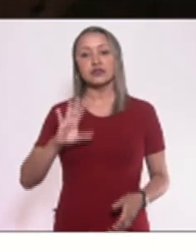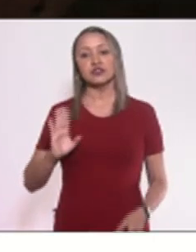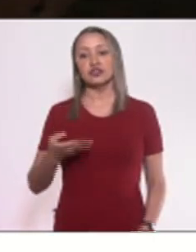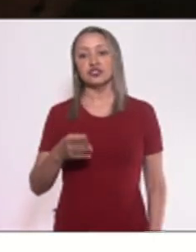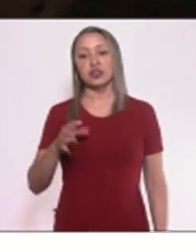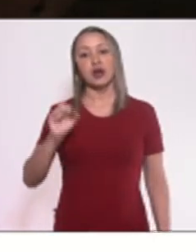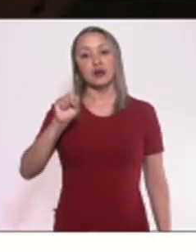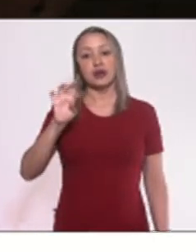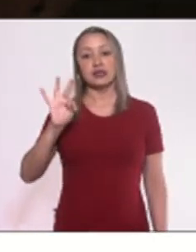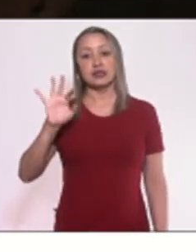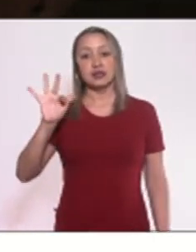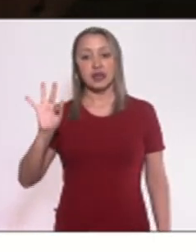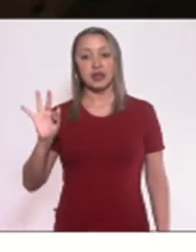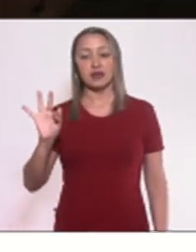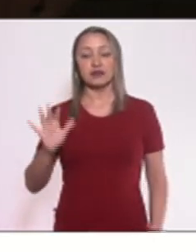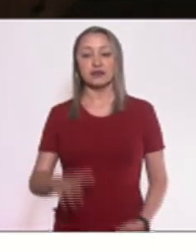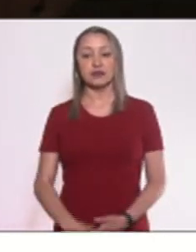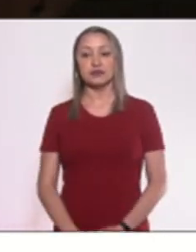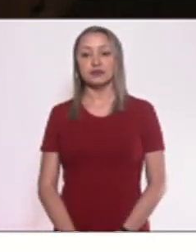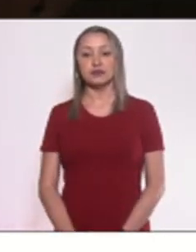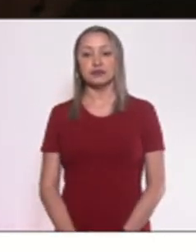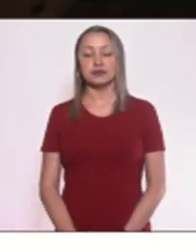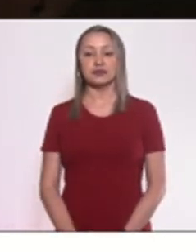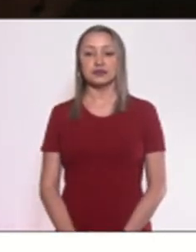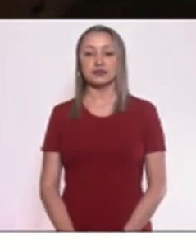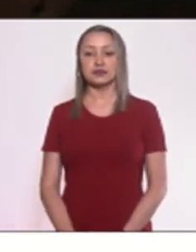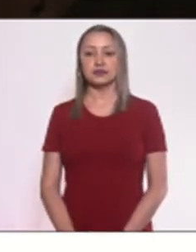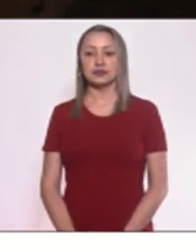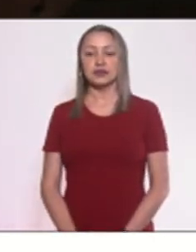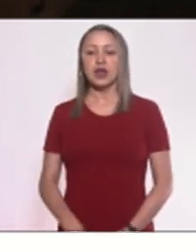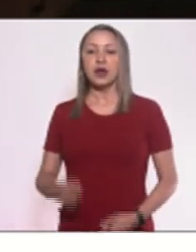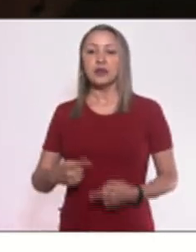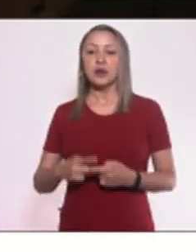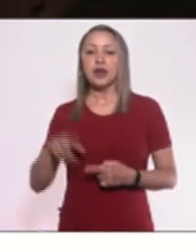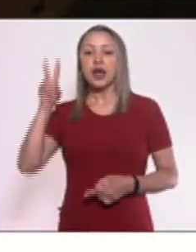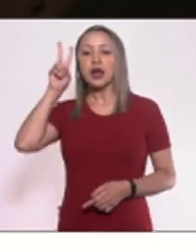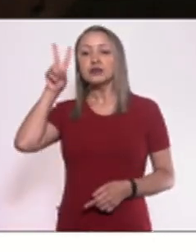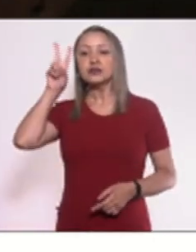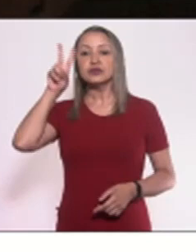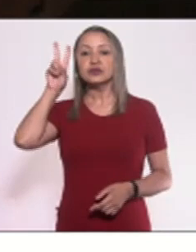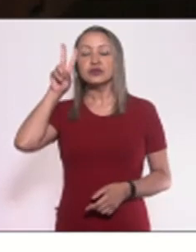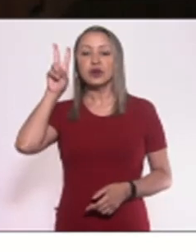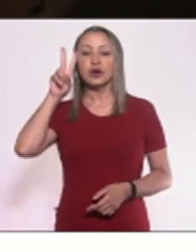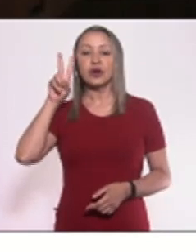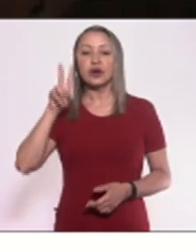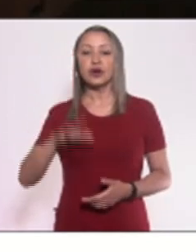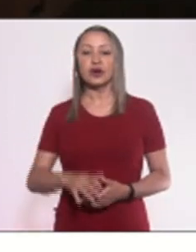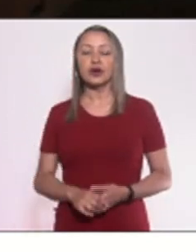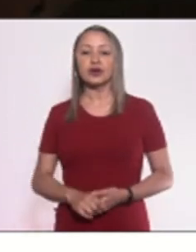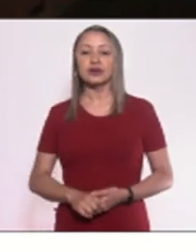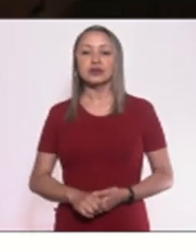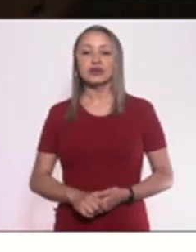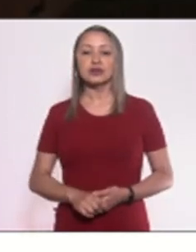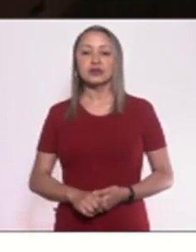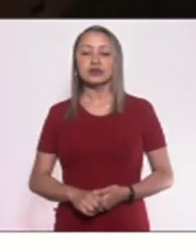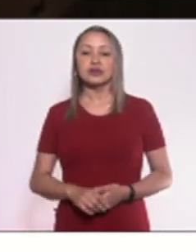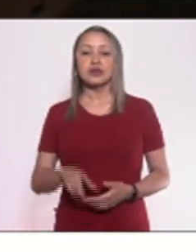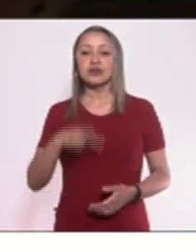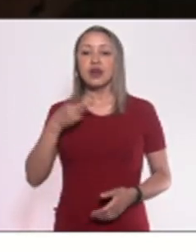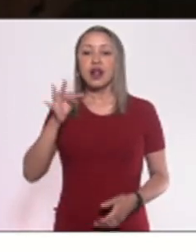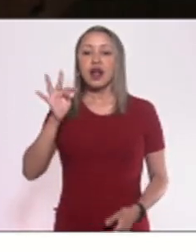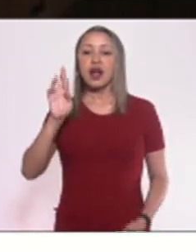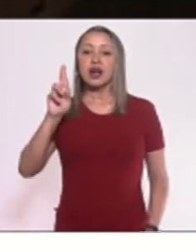Supremo Tribunal Federal. Essa história de trânsito em